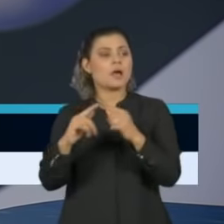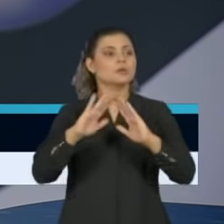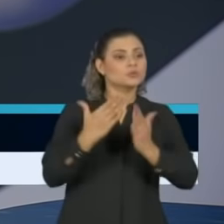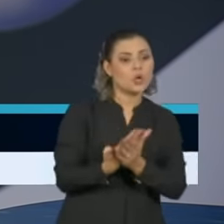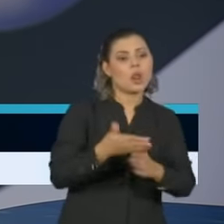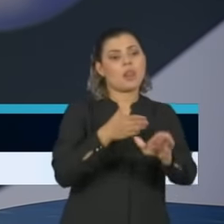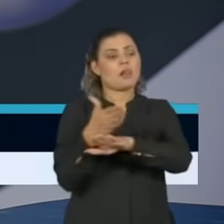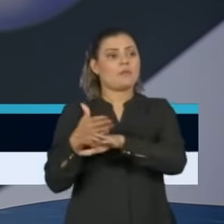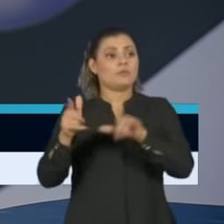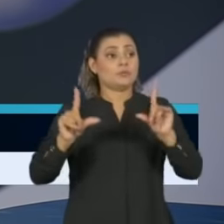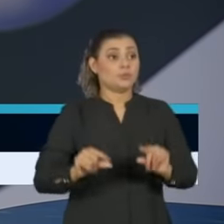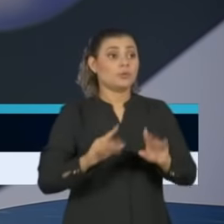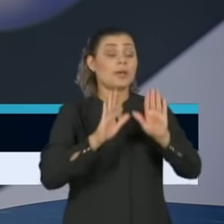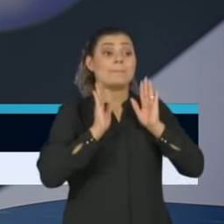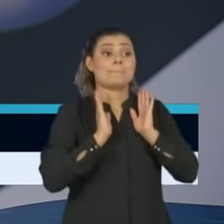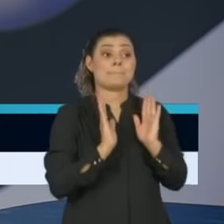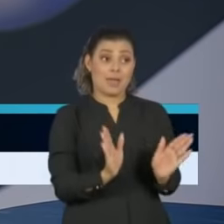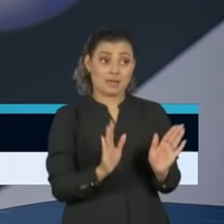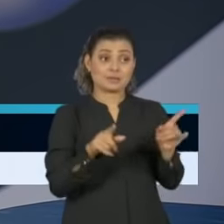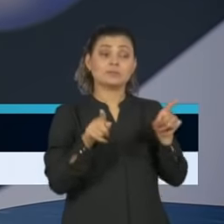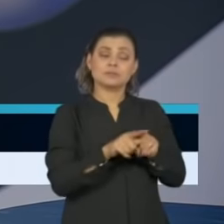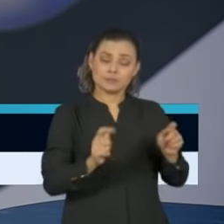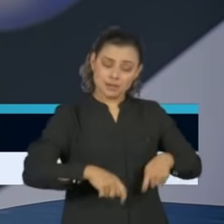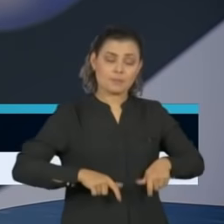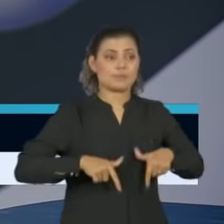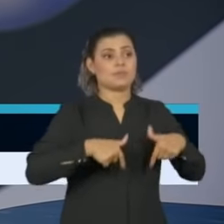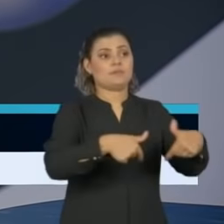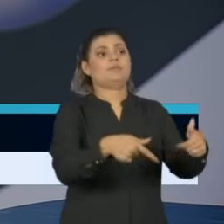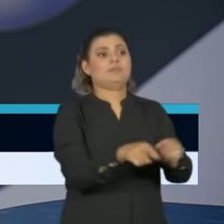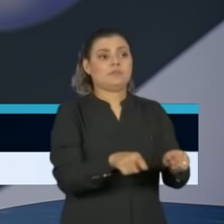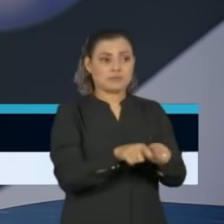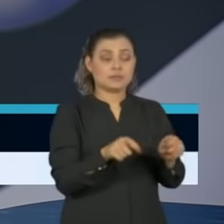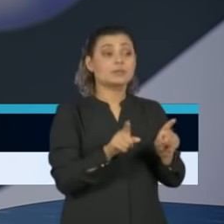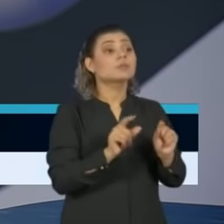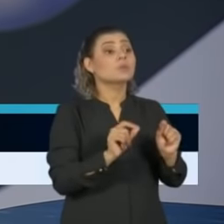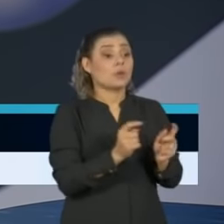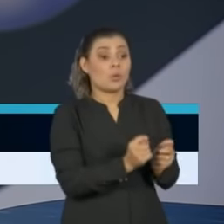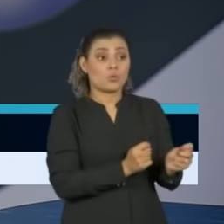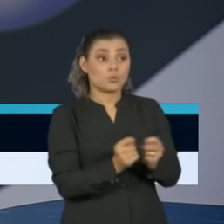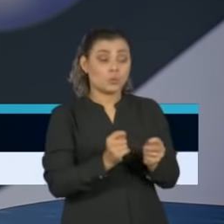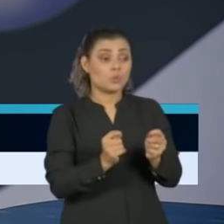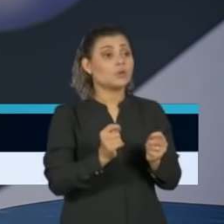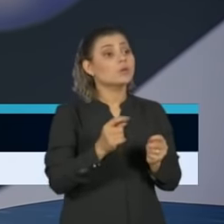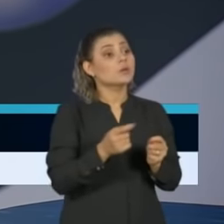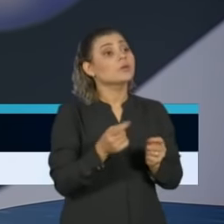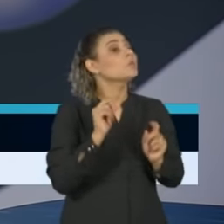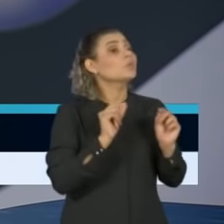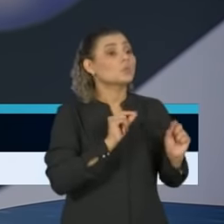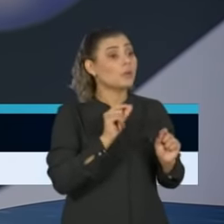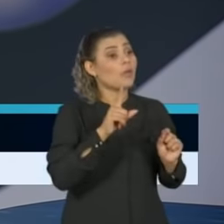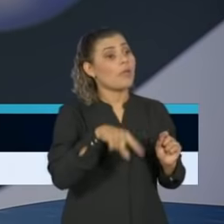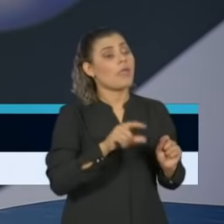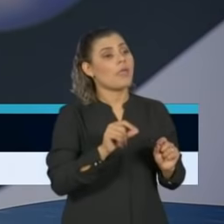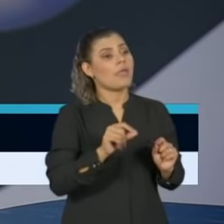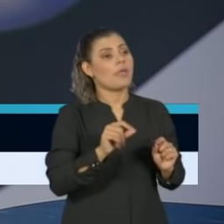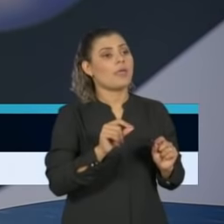diante. Mas tem uma coisa ativa que pode ser feita também, não só na questão do controle, no fluxo, mas é a questão